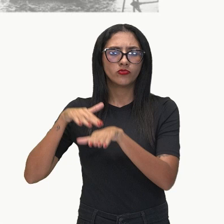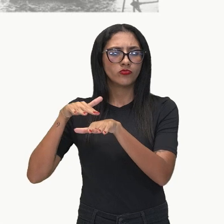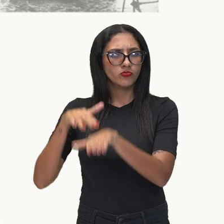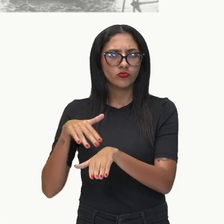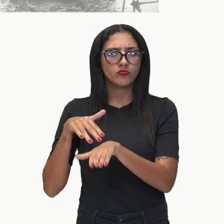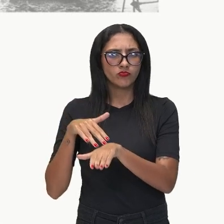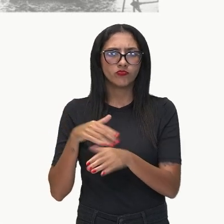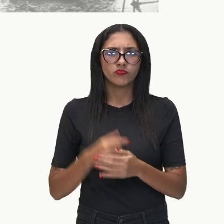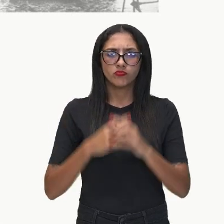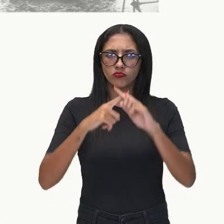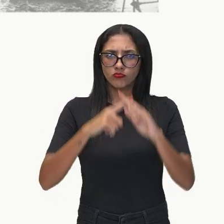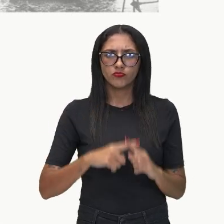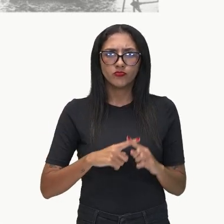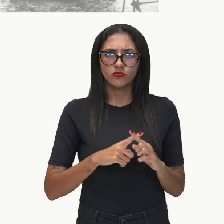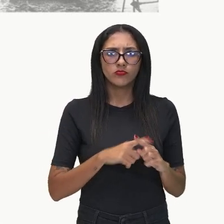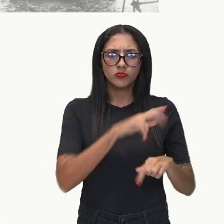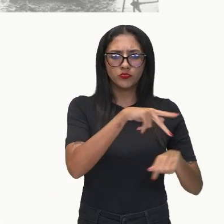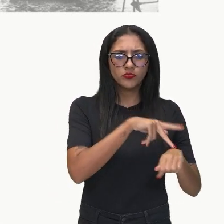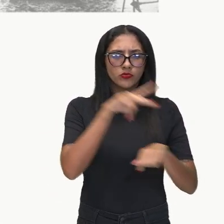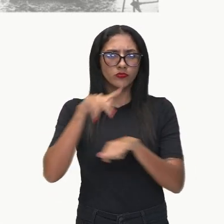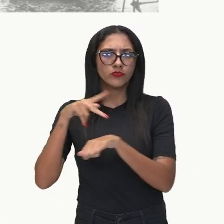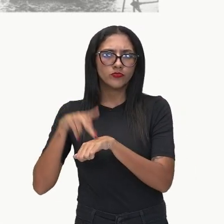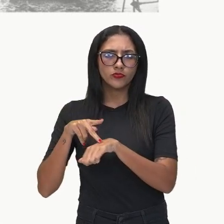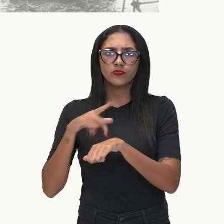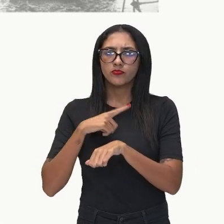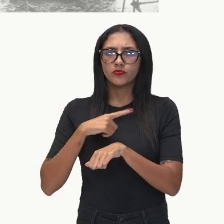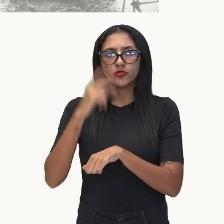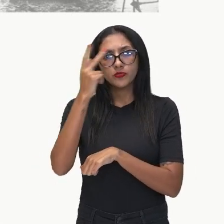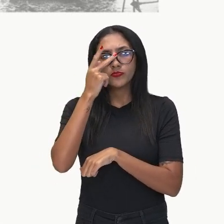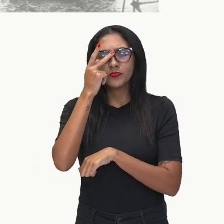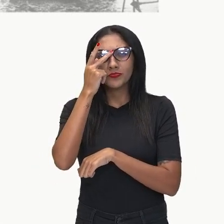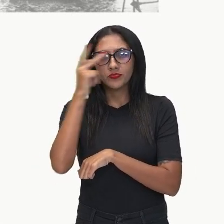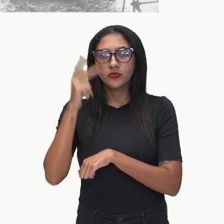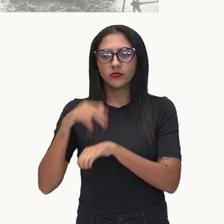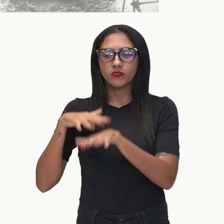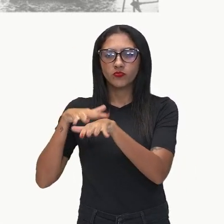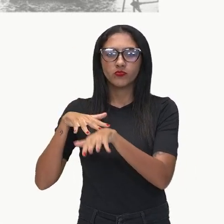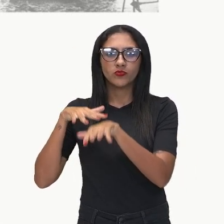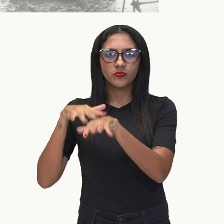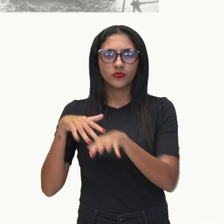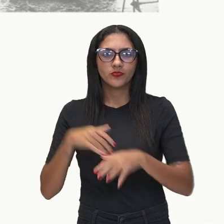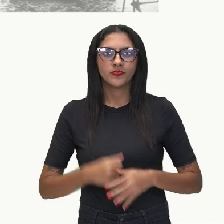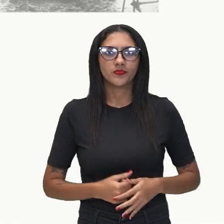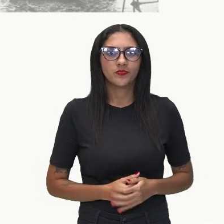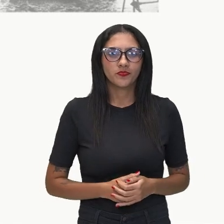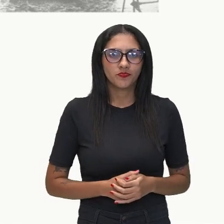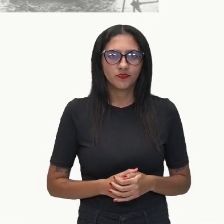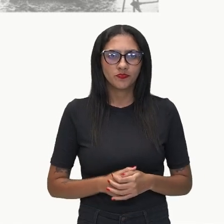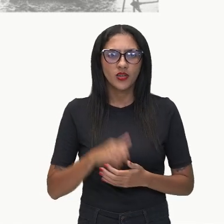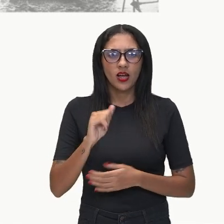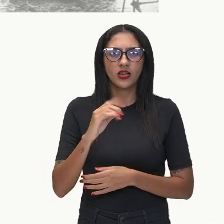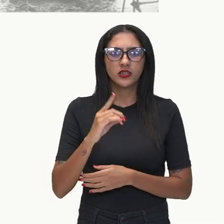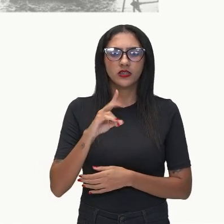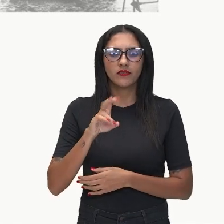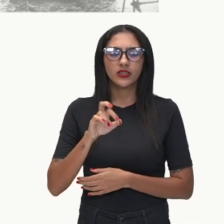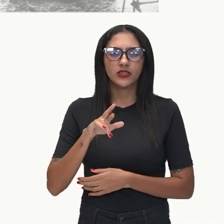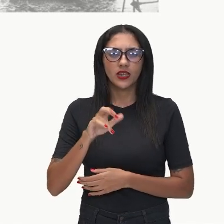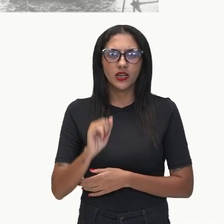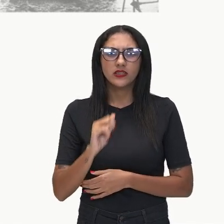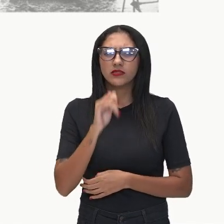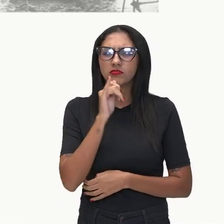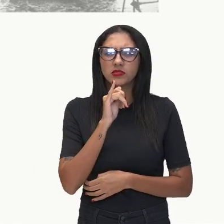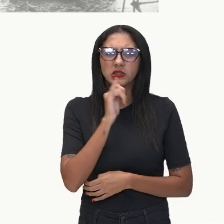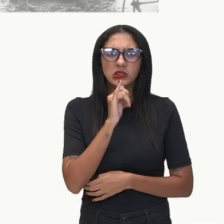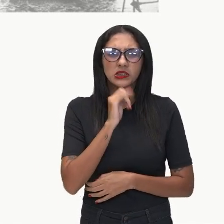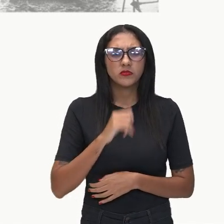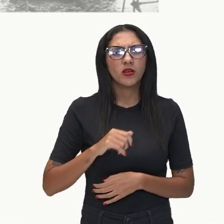exércitos, de qualquer um dos lados, a adversidades, que nesse caso eram condições de trincheira. Essas condições